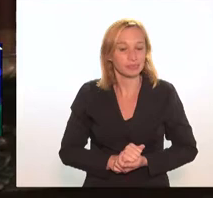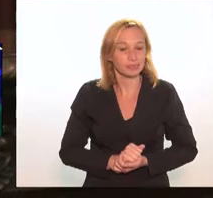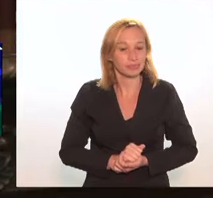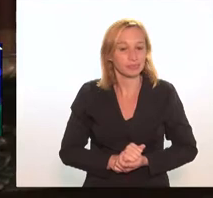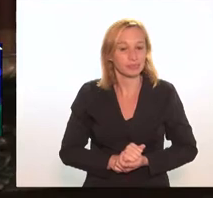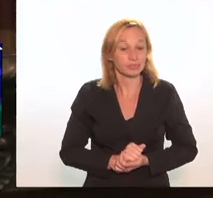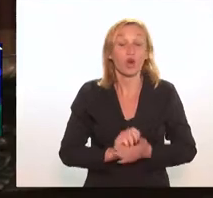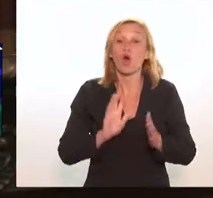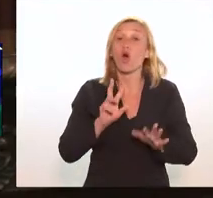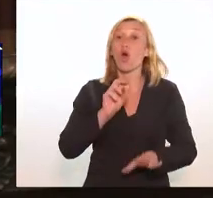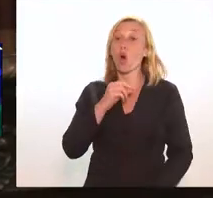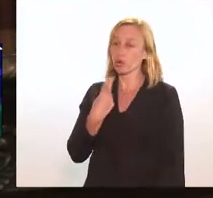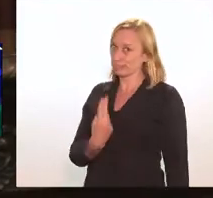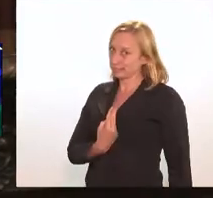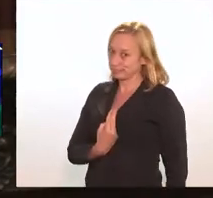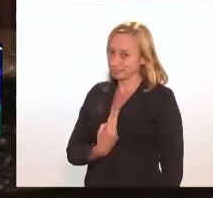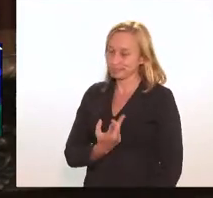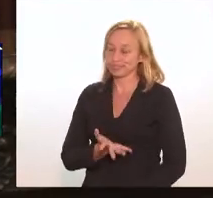Ou seja,